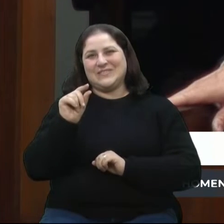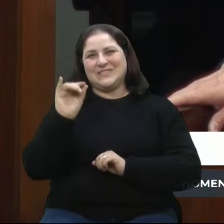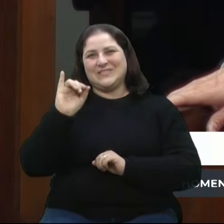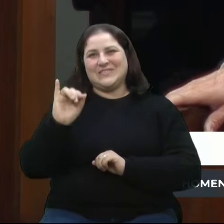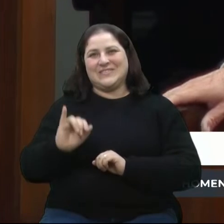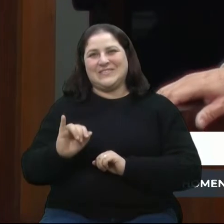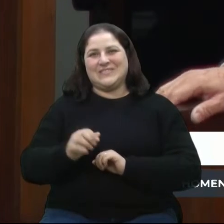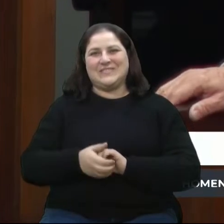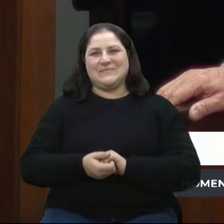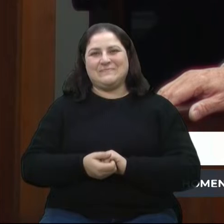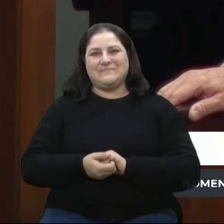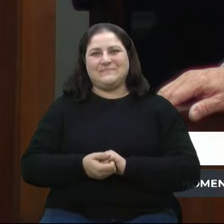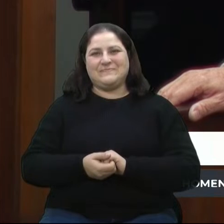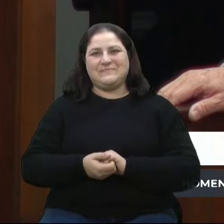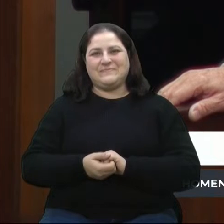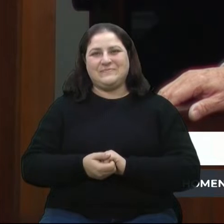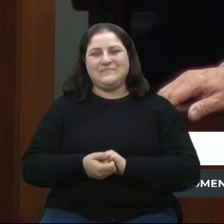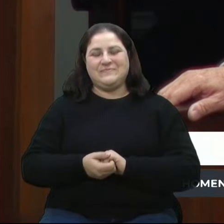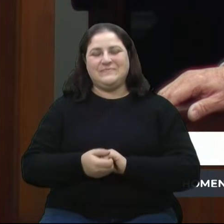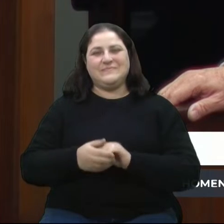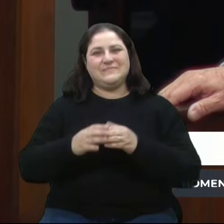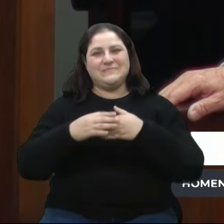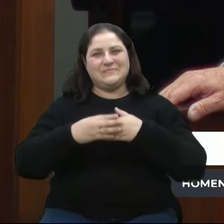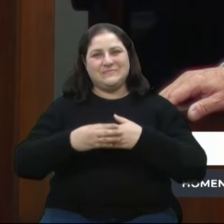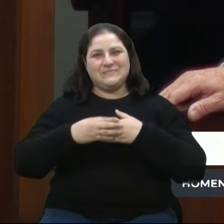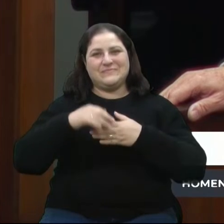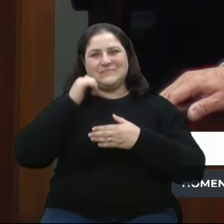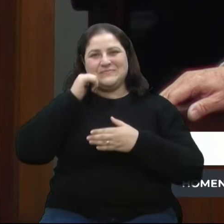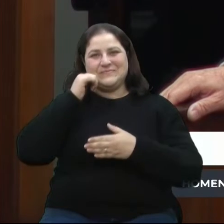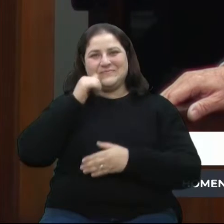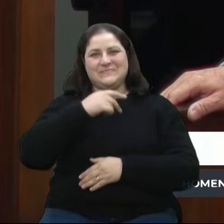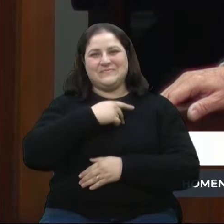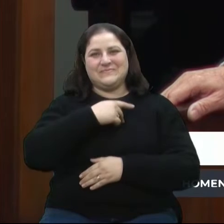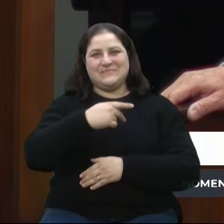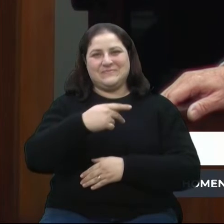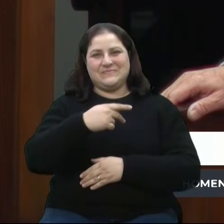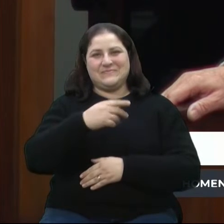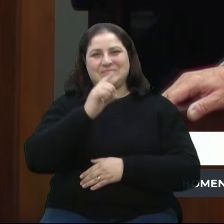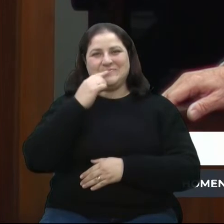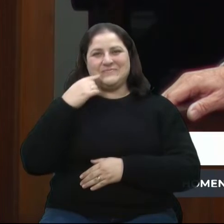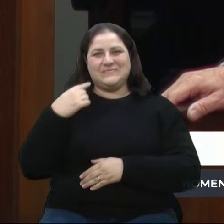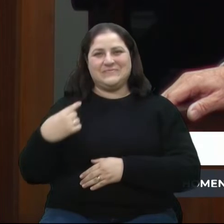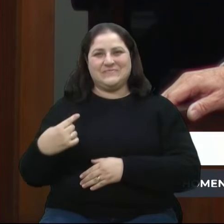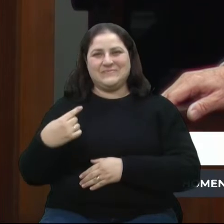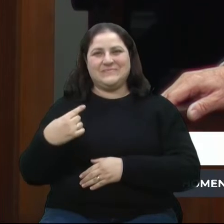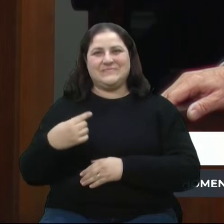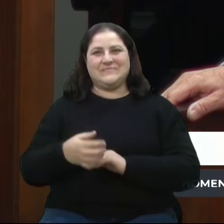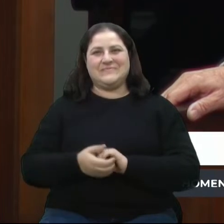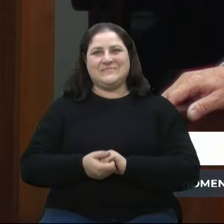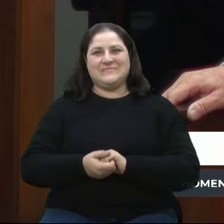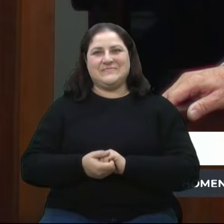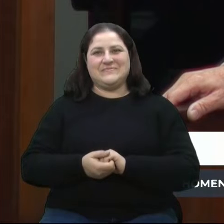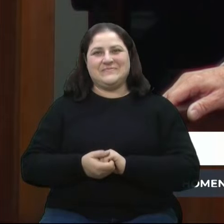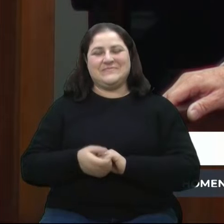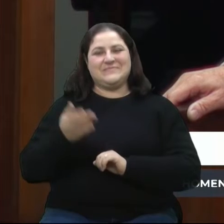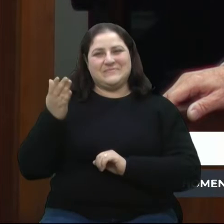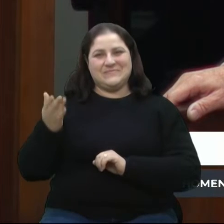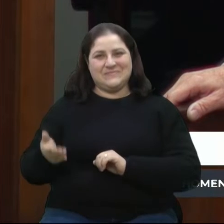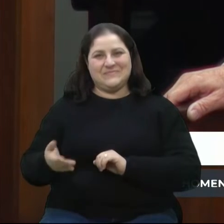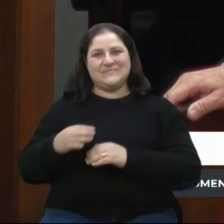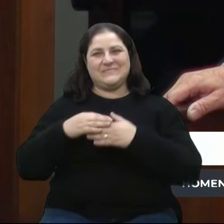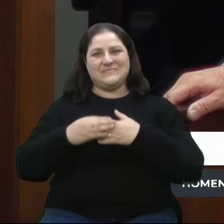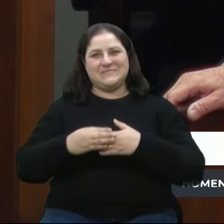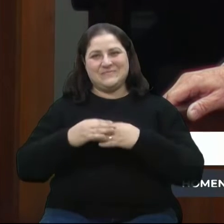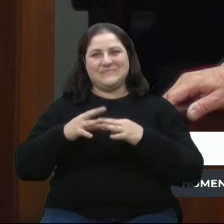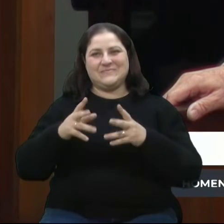Quero cumprimentar a nossa presidente, vereadora Denise Pessoa. Na pessoa dela, saudar todos os